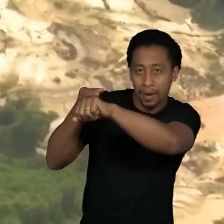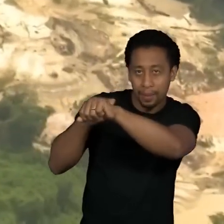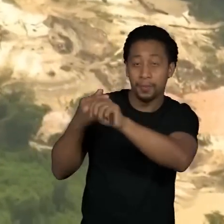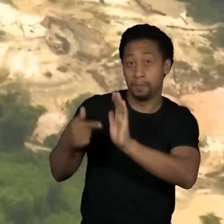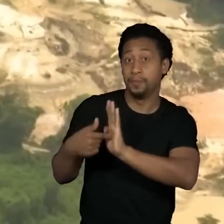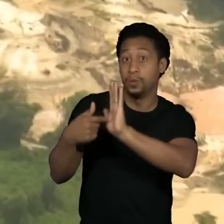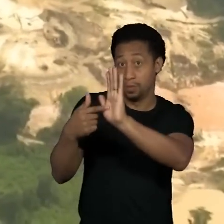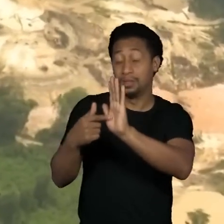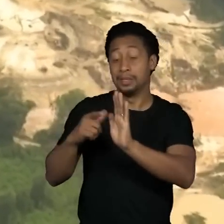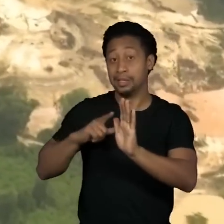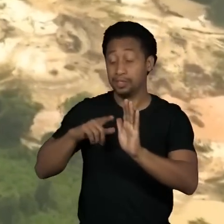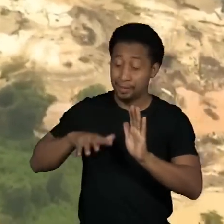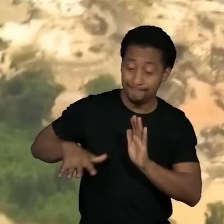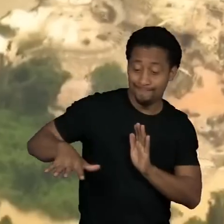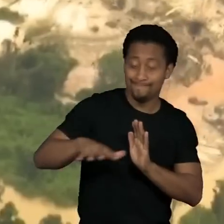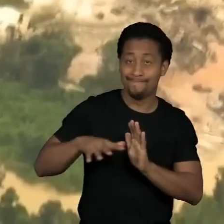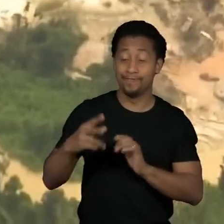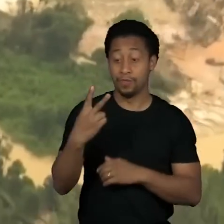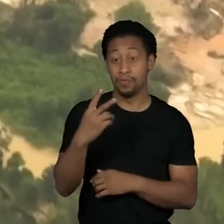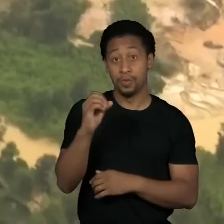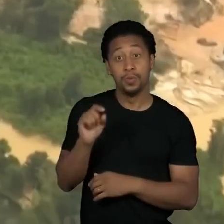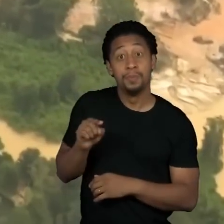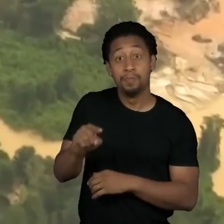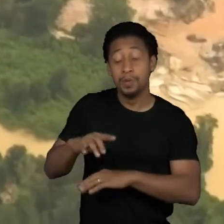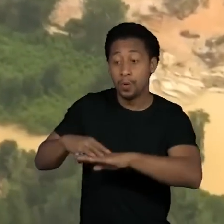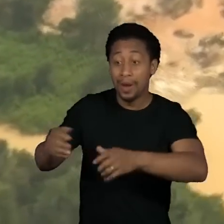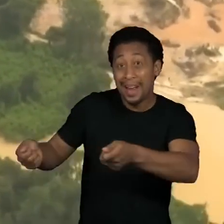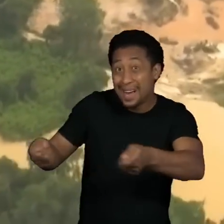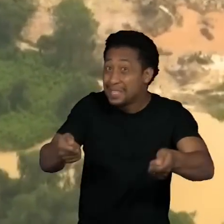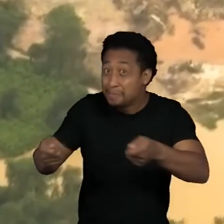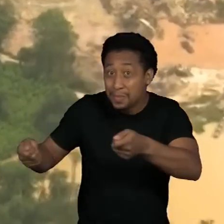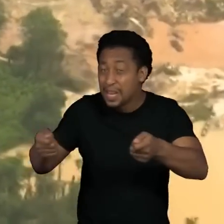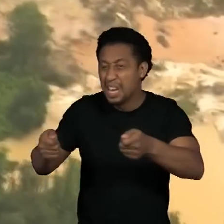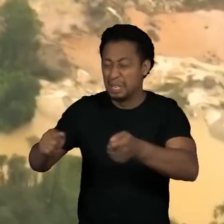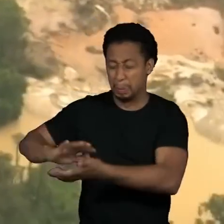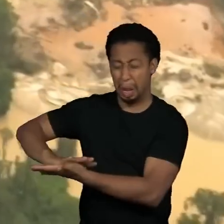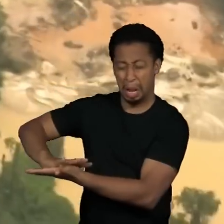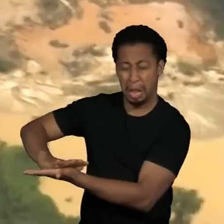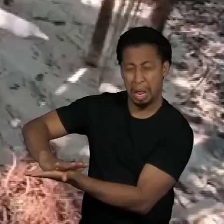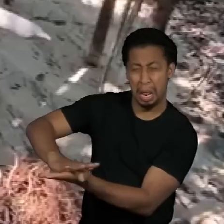garimpeiros ilegais destroem vidas e o nosso patrimônio natural.